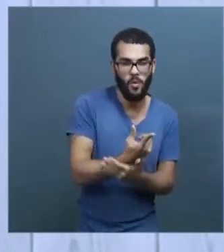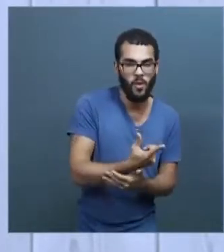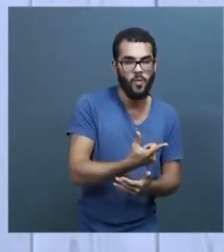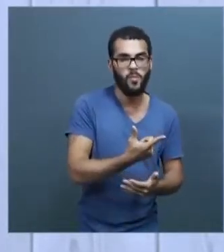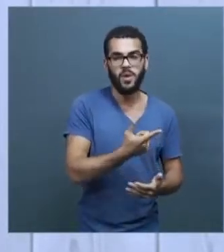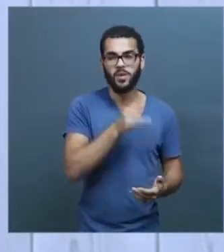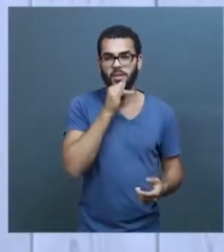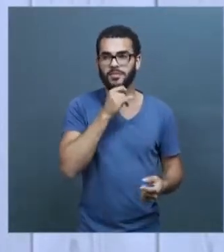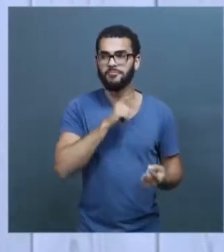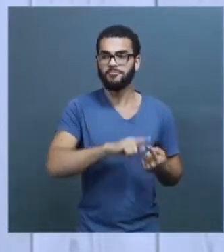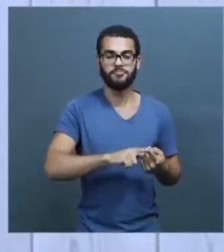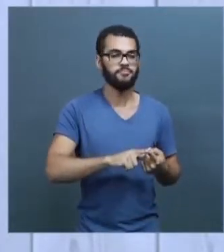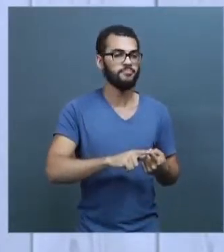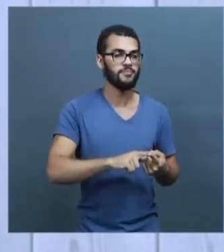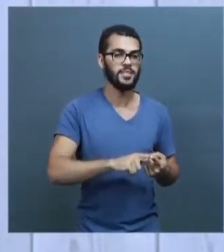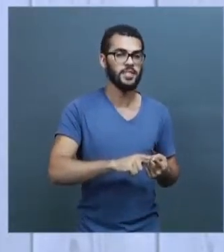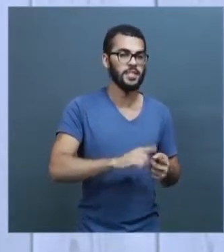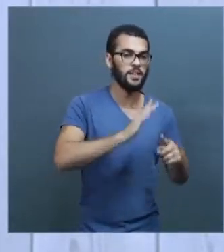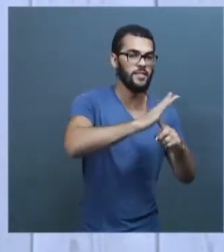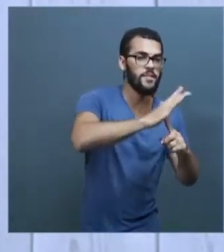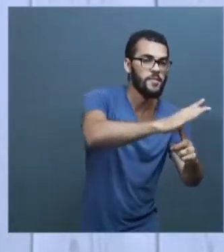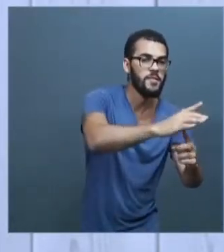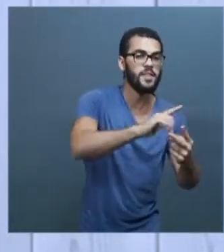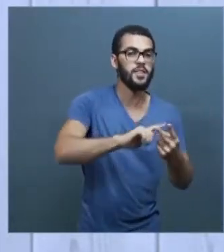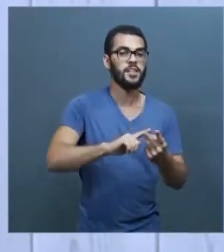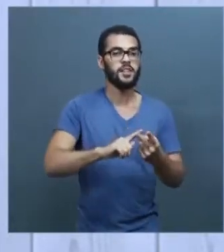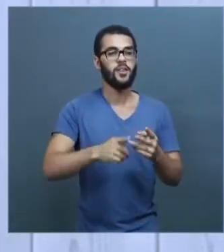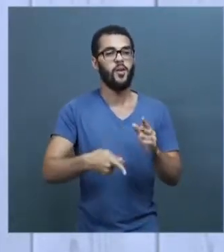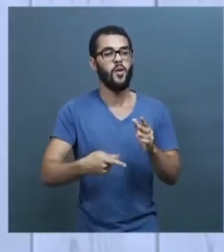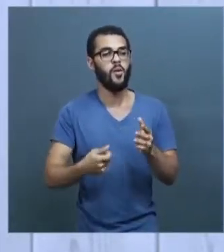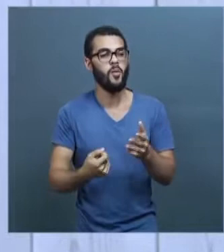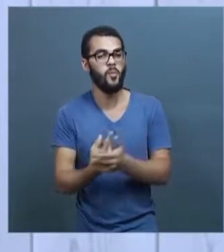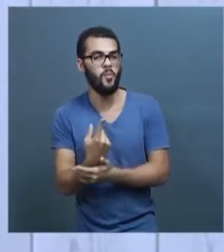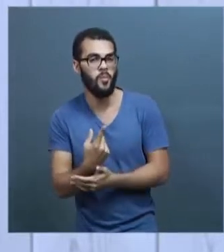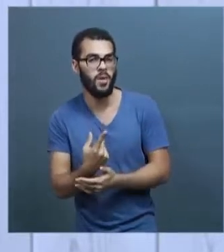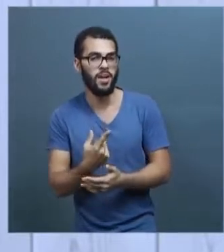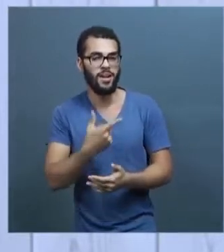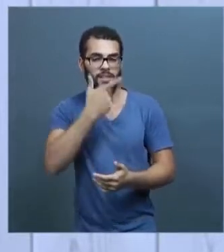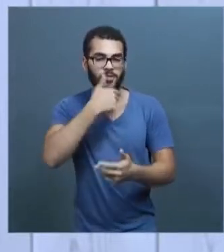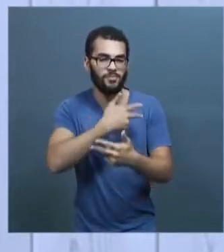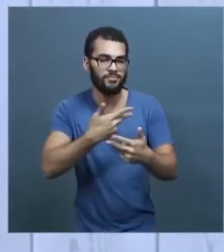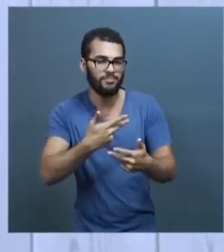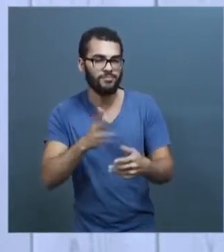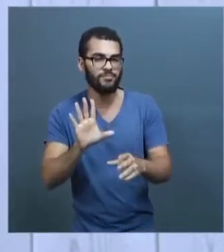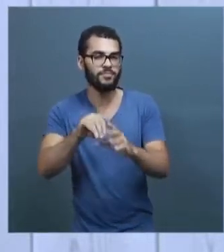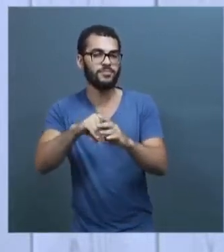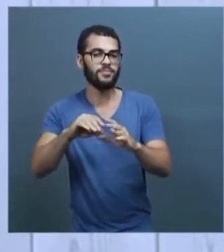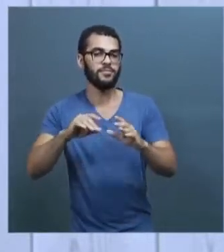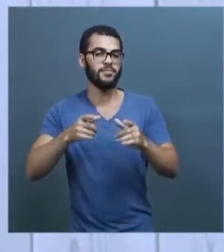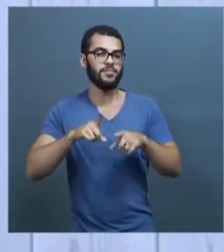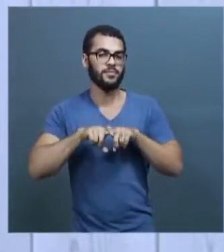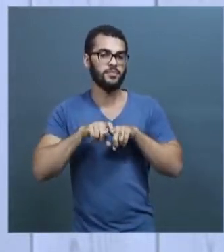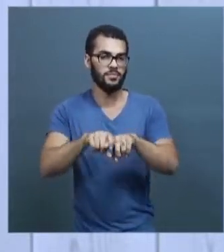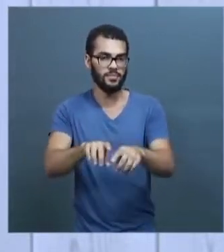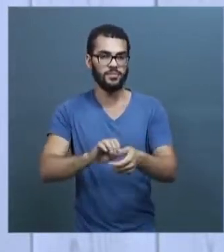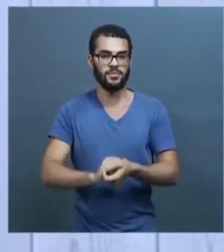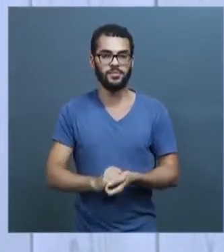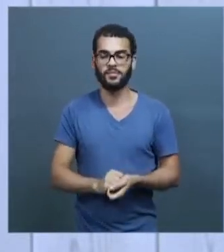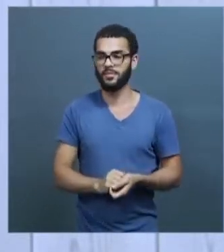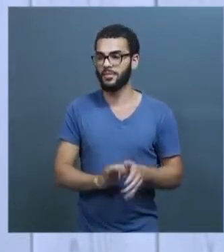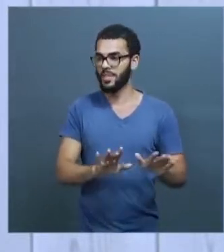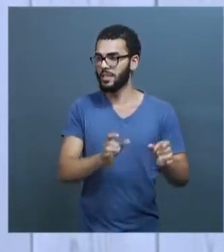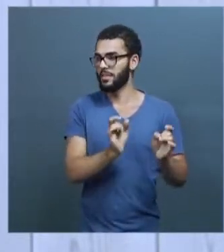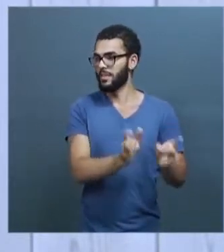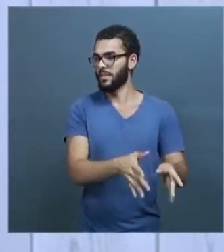feiras, supermercados, deixar de comprar os industrializados, porque assim, tudo bem, na escola faz o papel dela, mas em